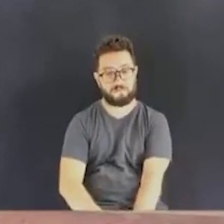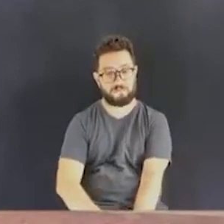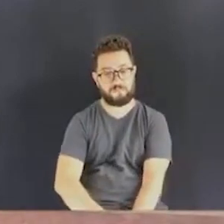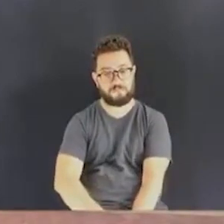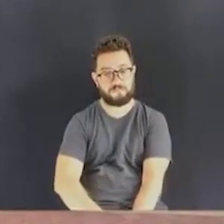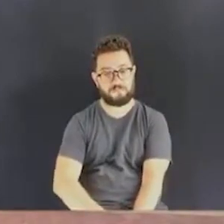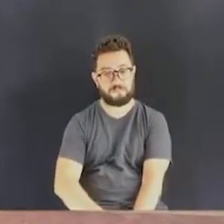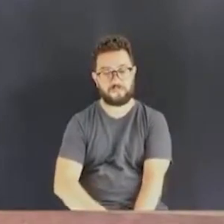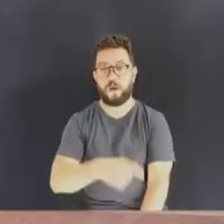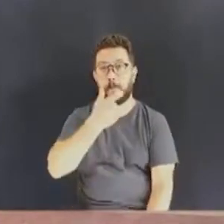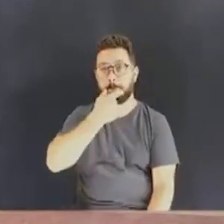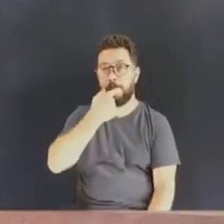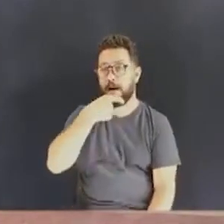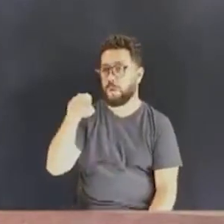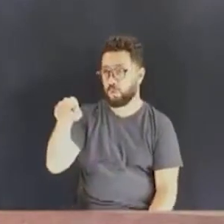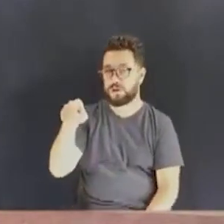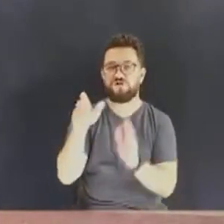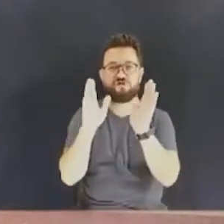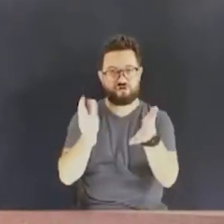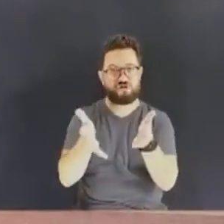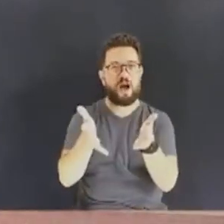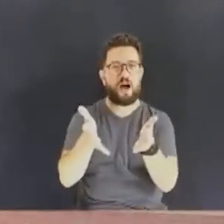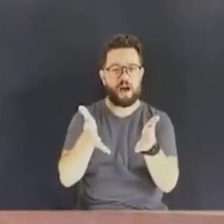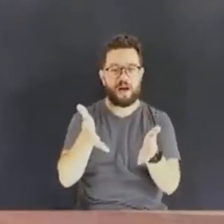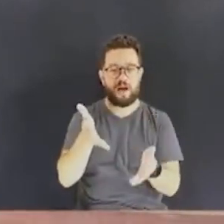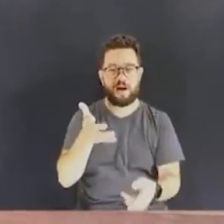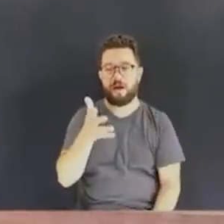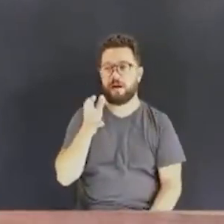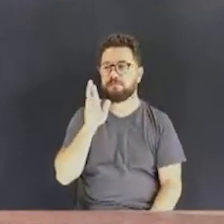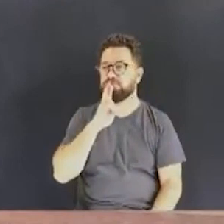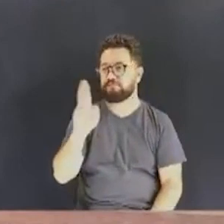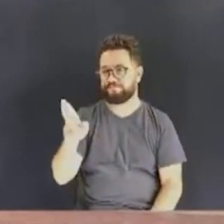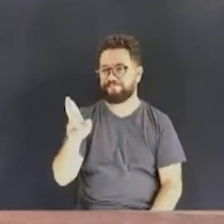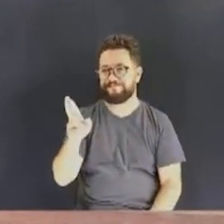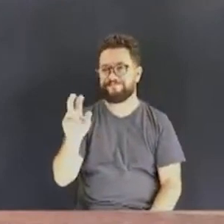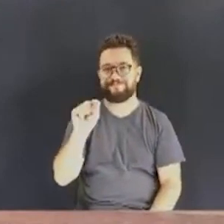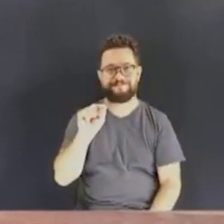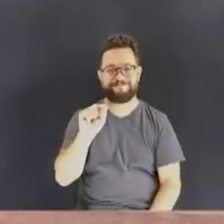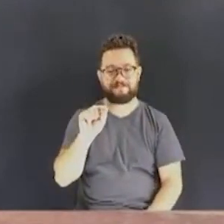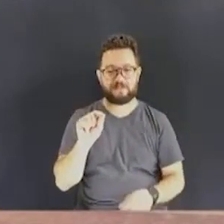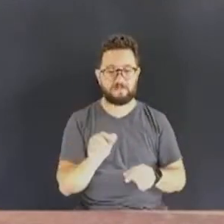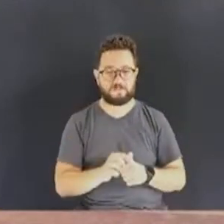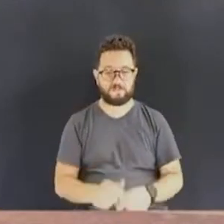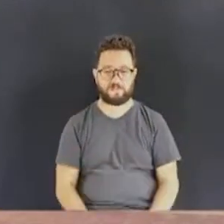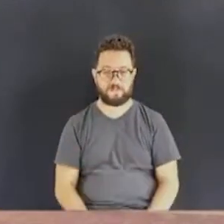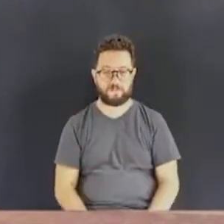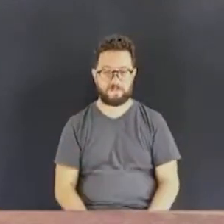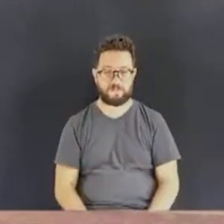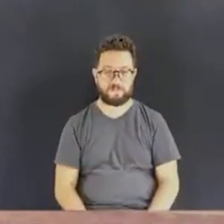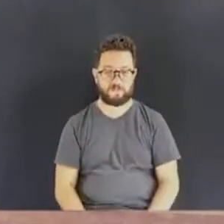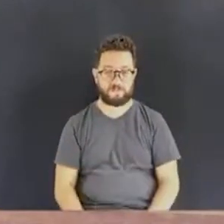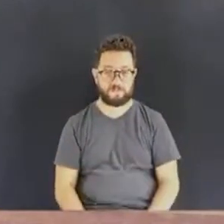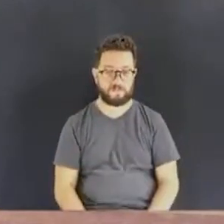quando fiz a resposta ali do Marcos Vieira, perdão, vereador, É que, explico, eu sou meio